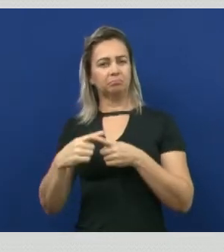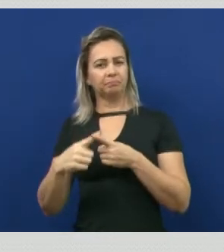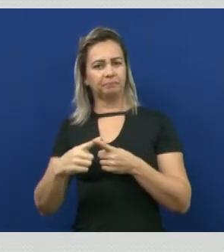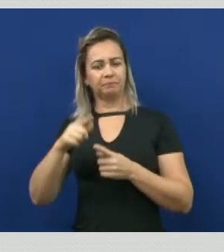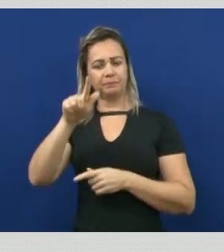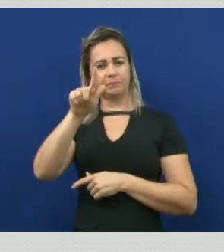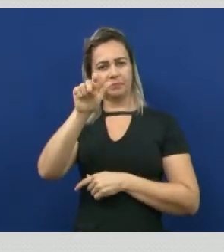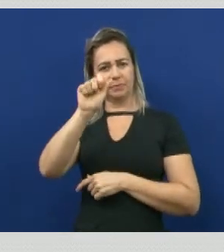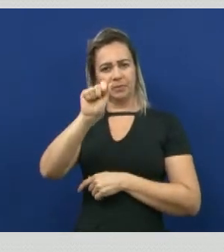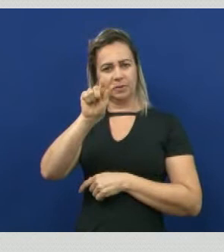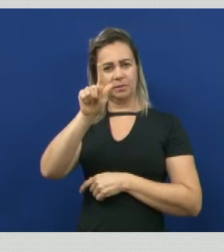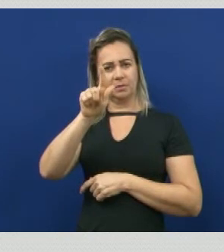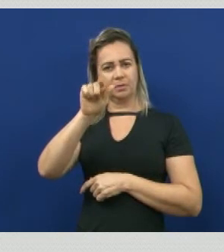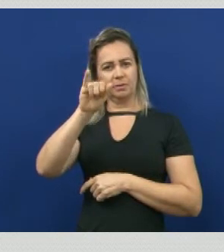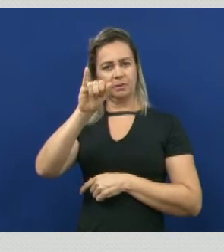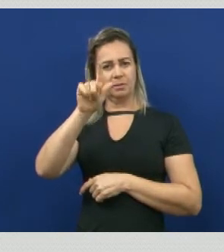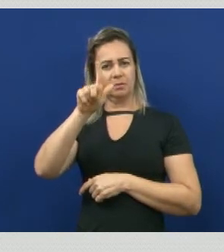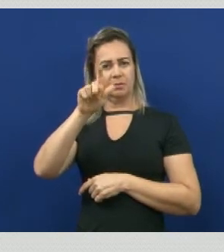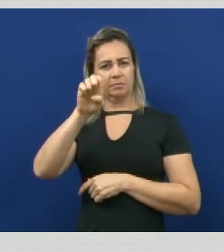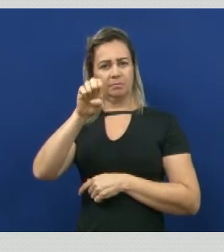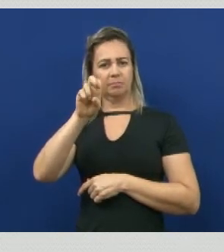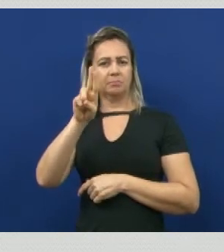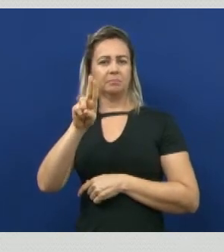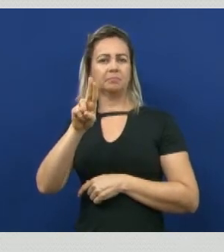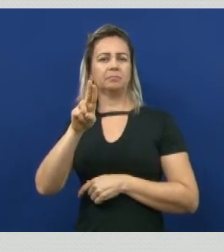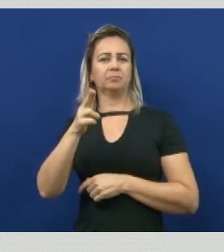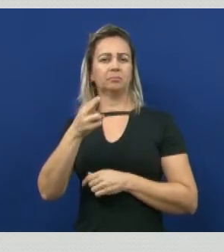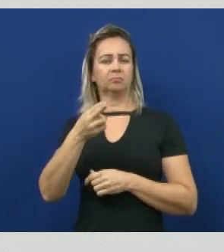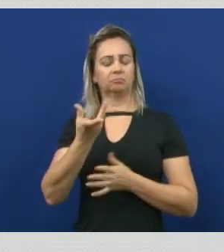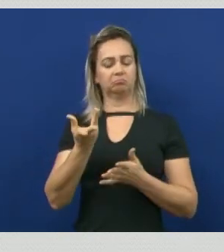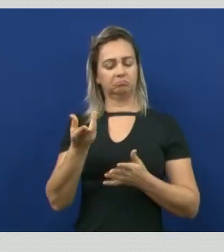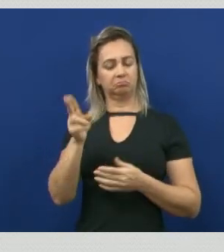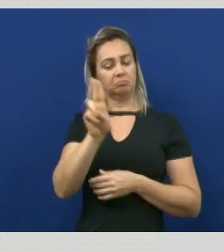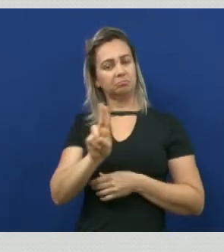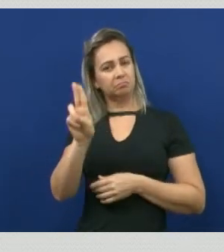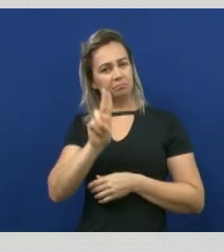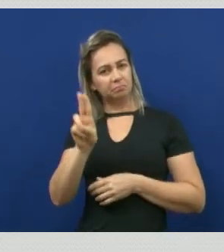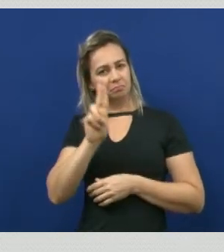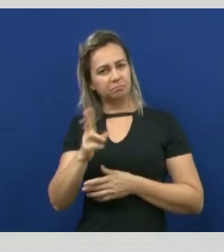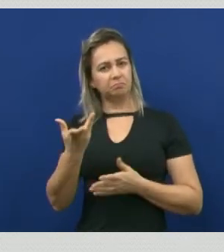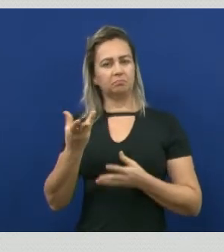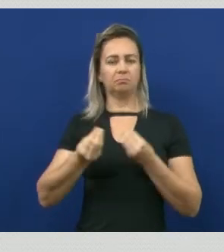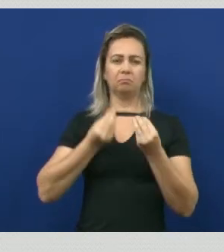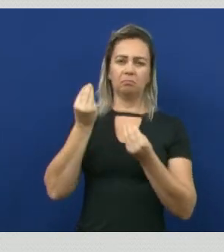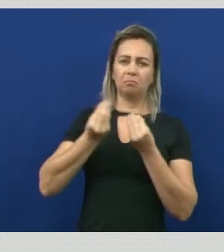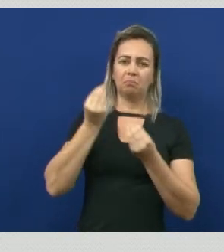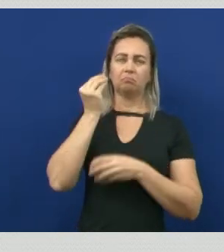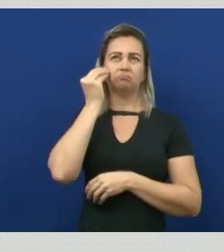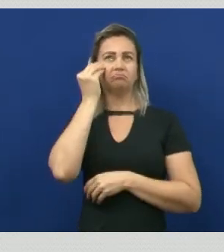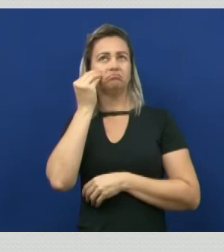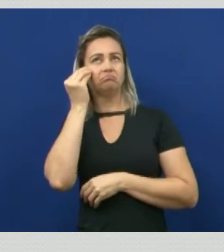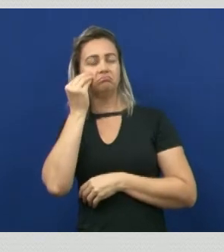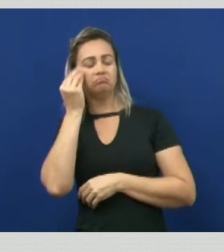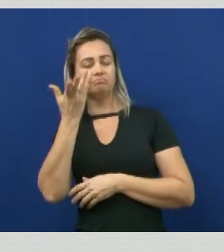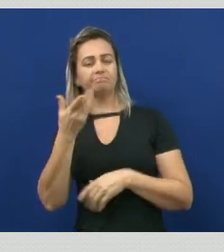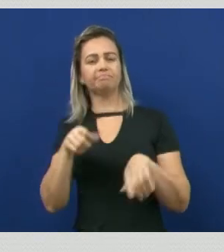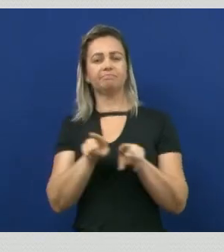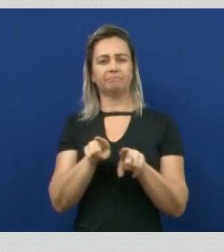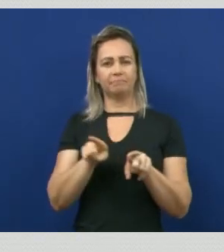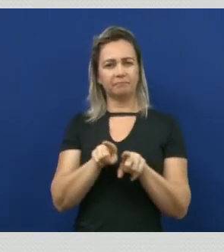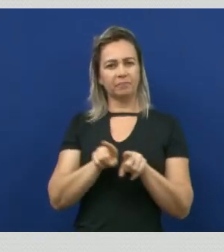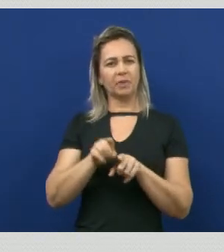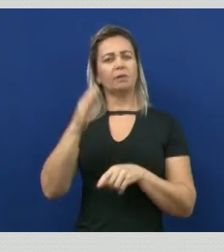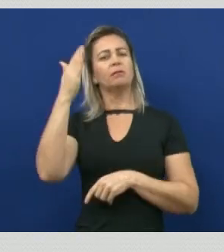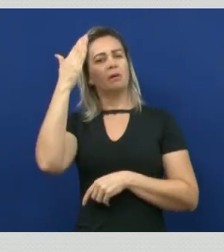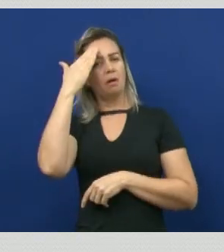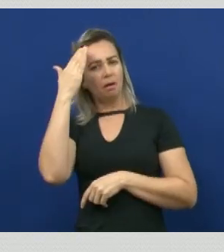moderna justamente porque ele usava as provas para poder contestar as ideias dele, para verificar se realmente ele estava correto nas suas